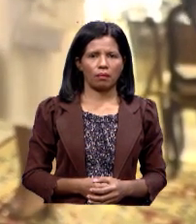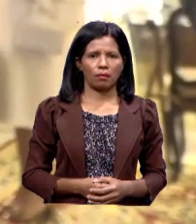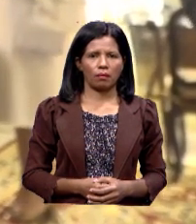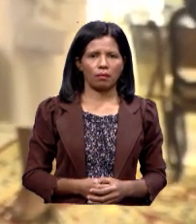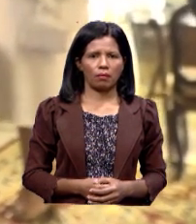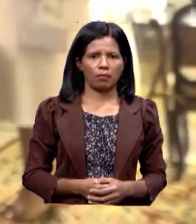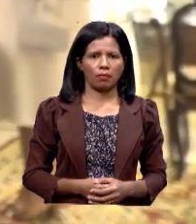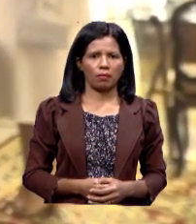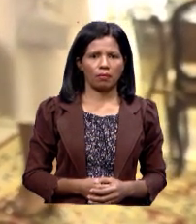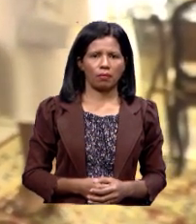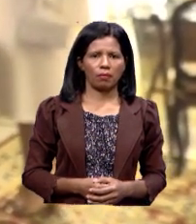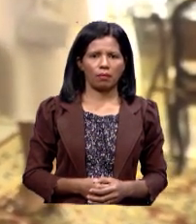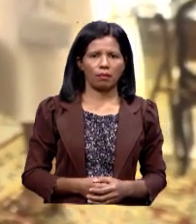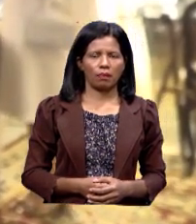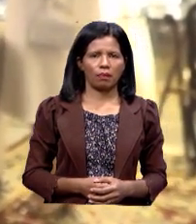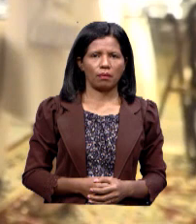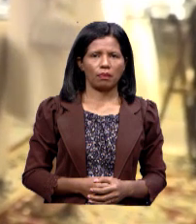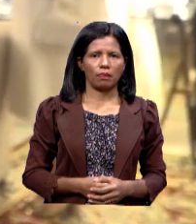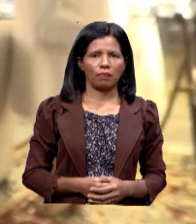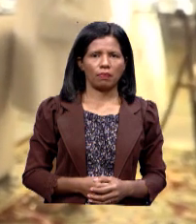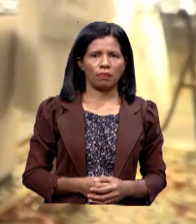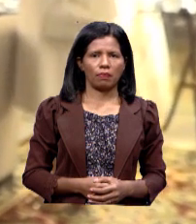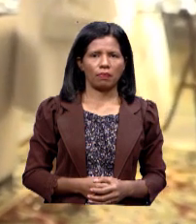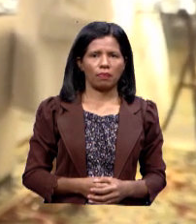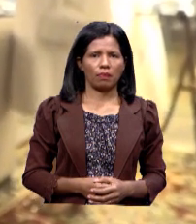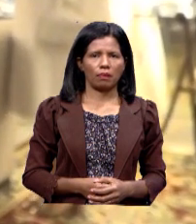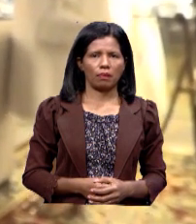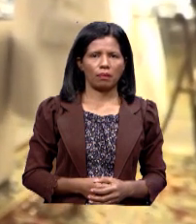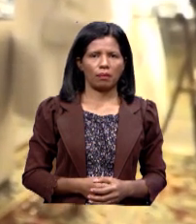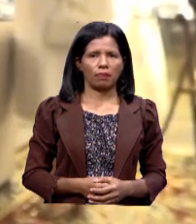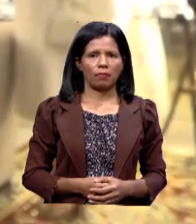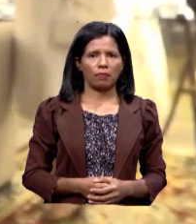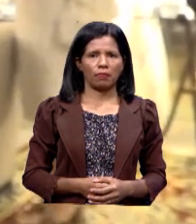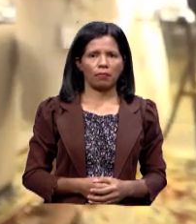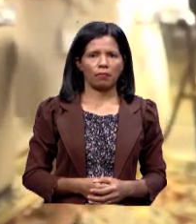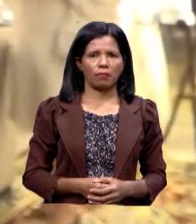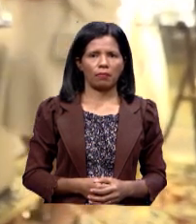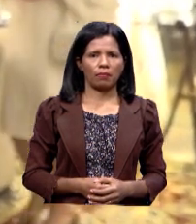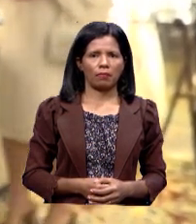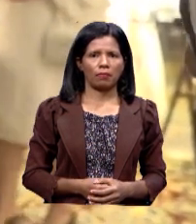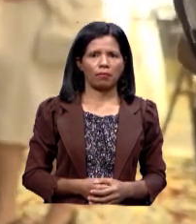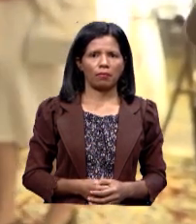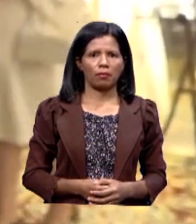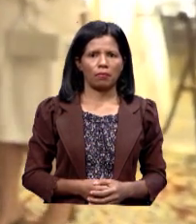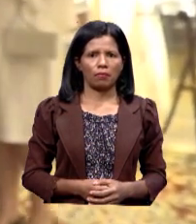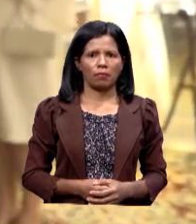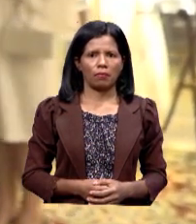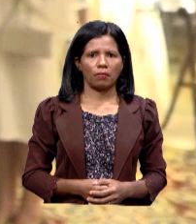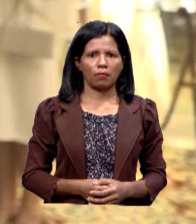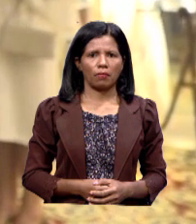científica, em matéria de energias renováveis, em matéria digital,